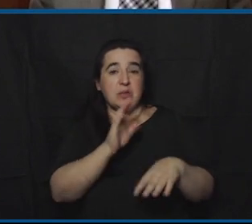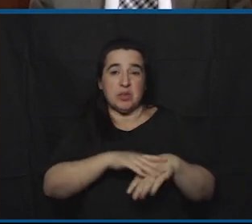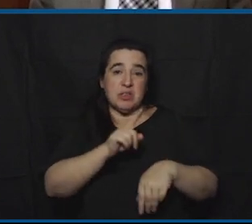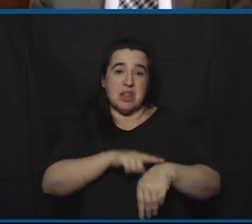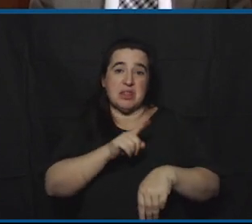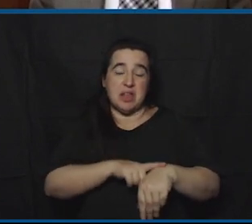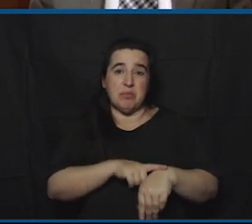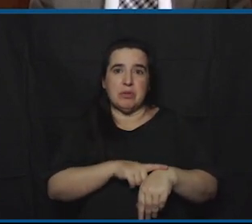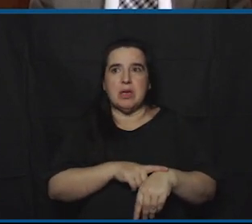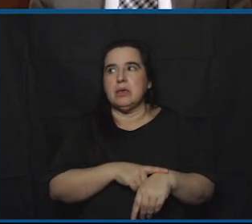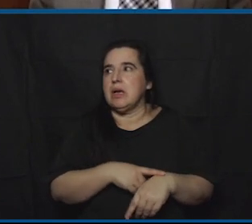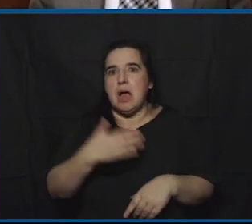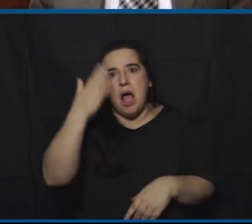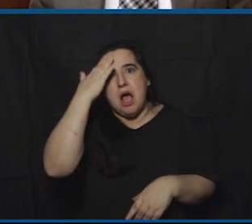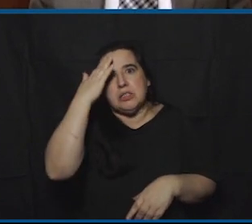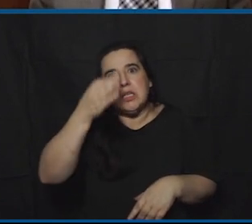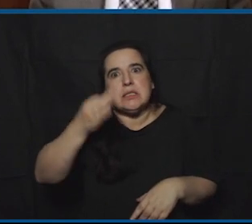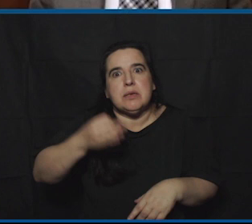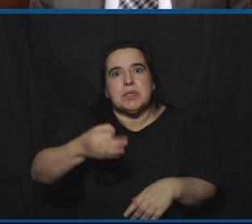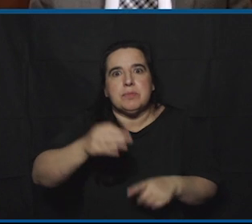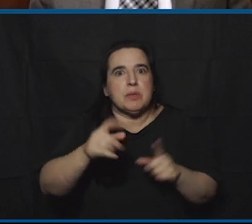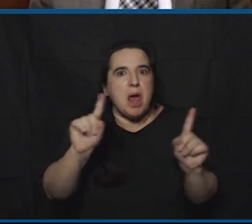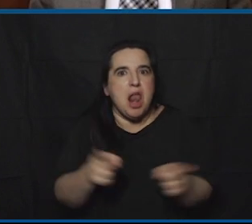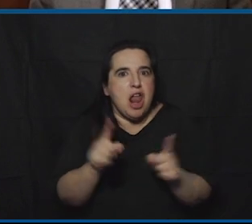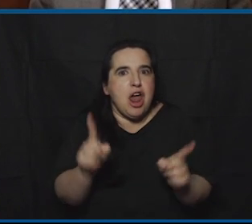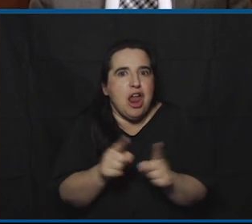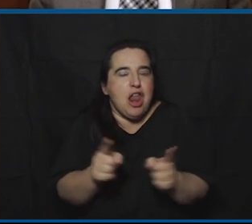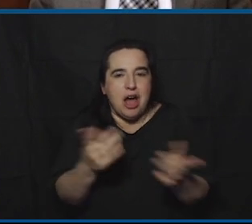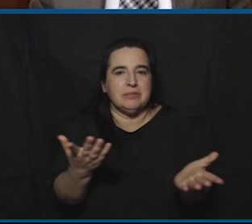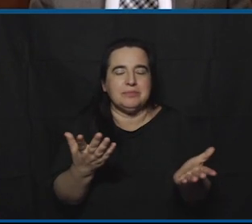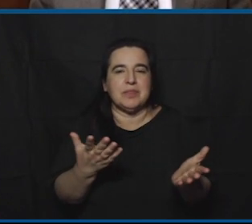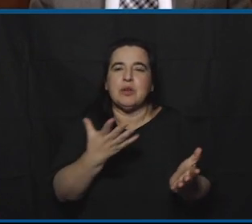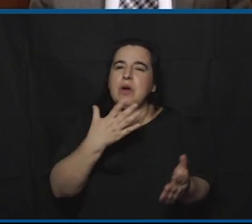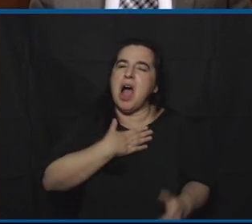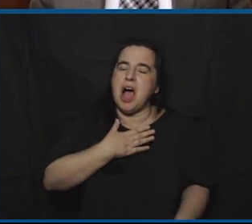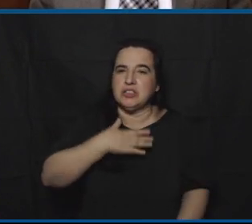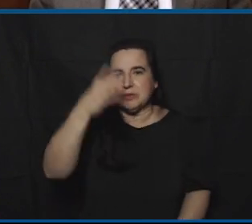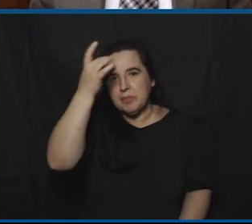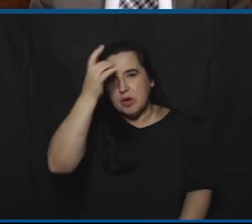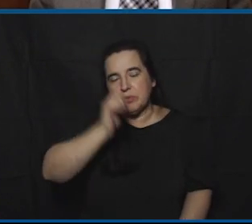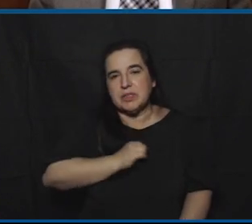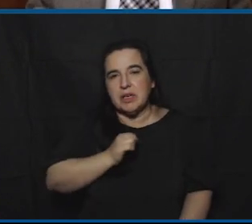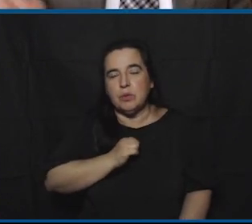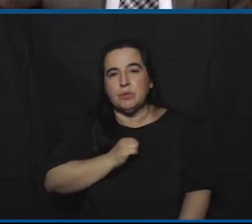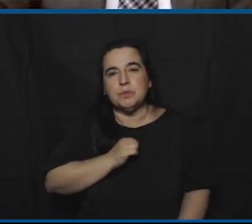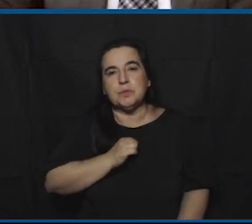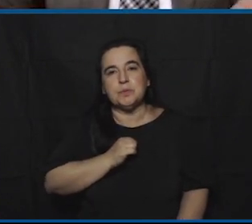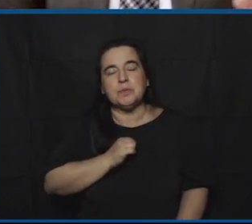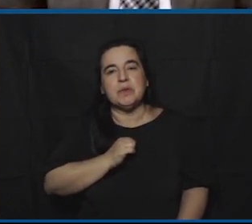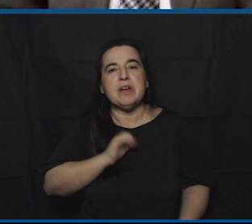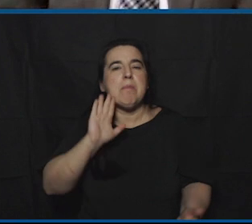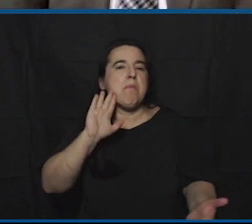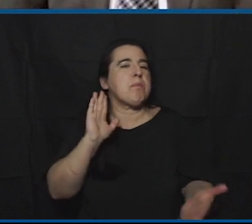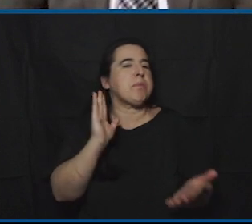ao tempo que normalmente é sempre curto, né, para nós explorarmos todos os aspectos. Eu sugeria que nós entrássemos diretamente